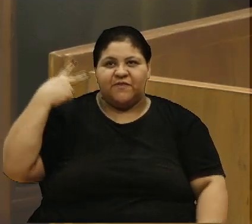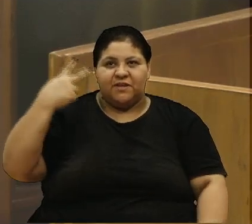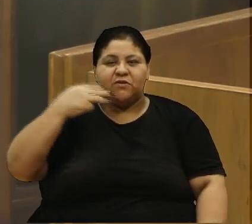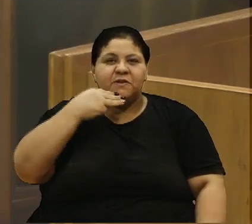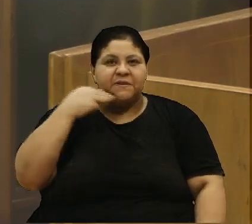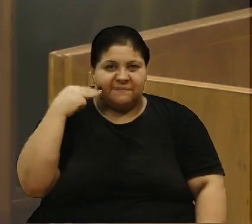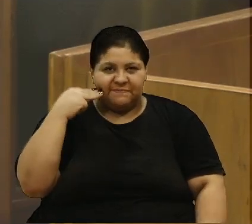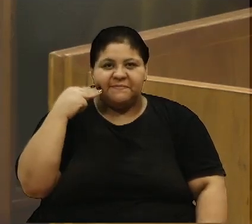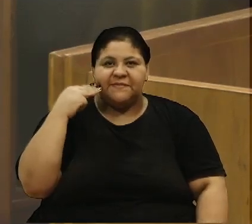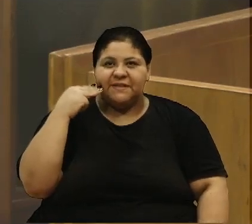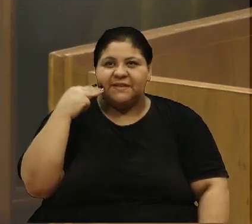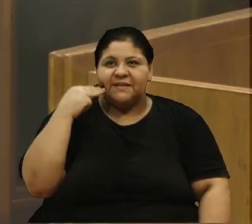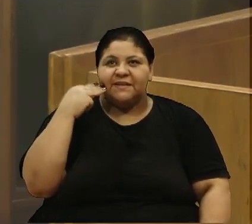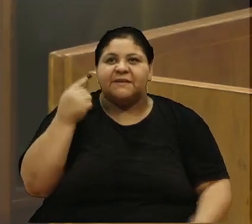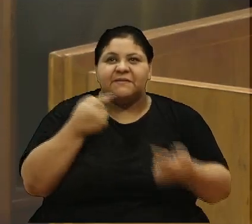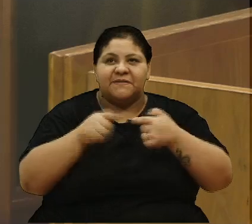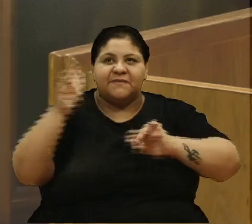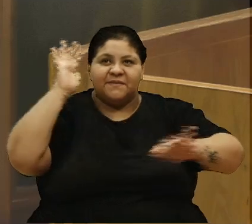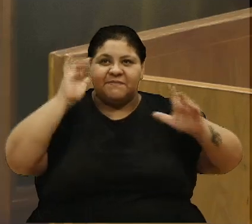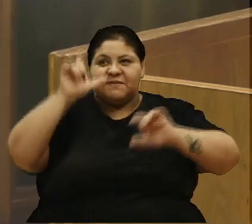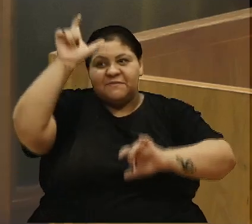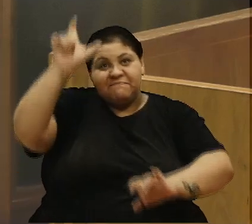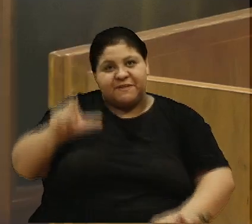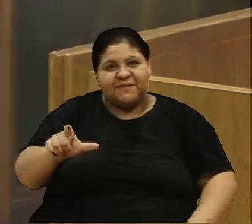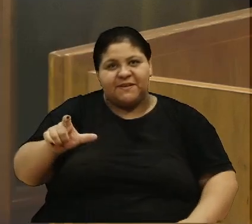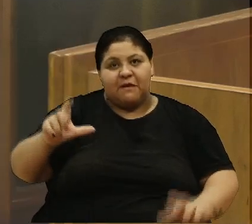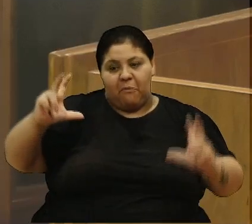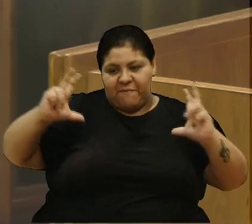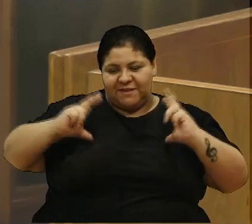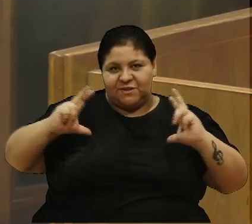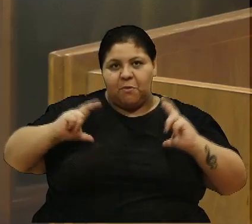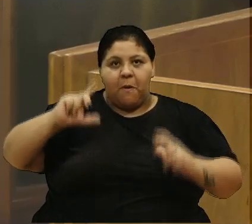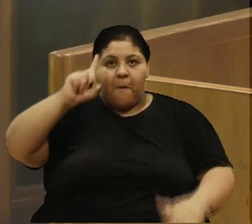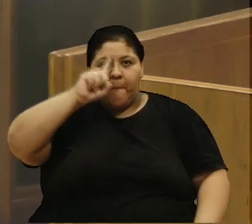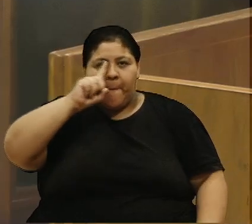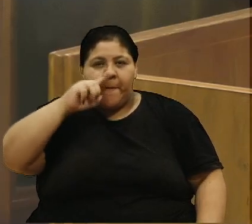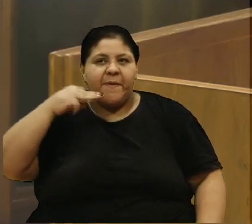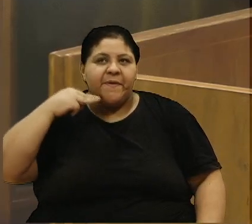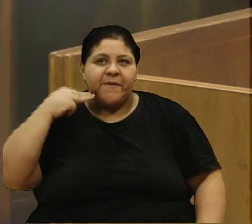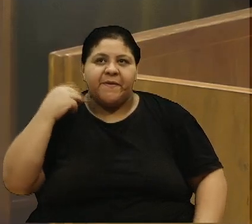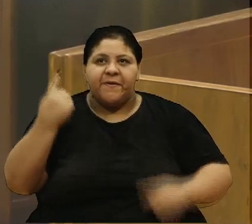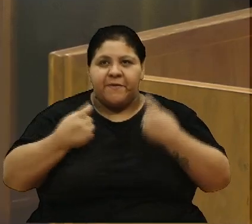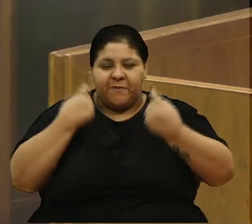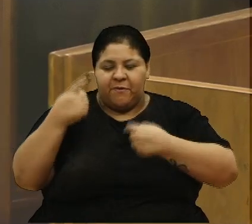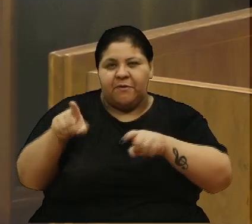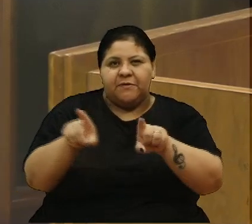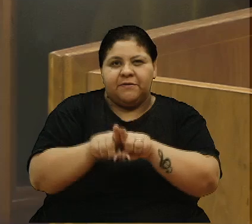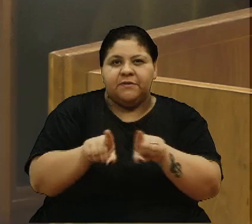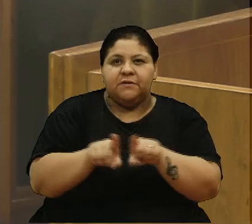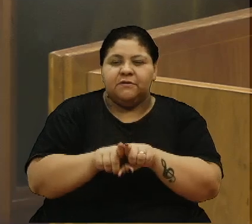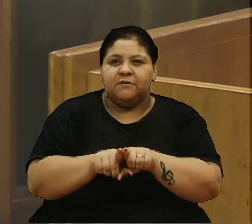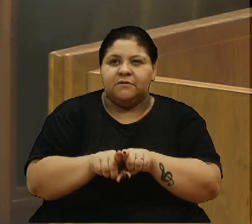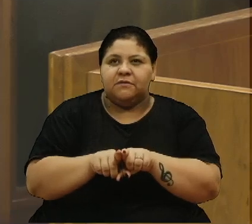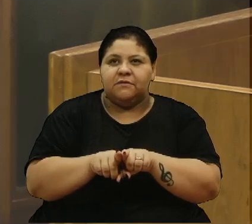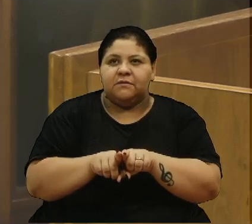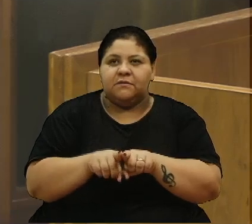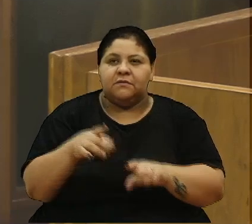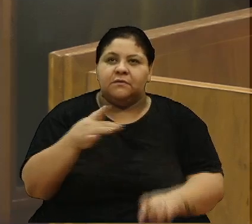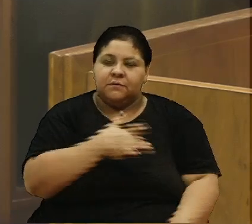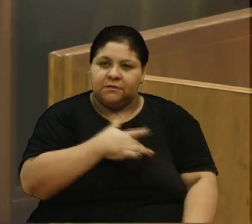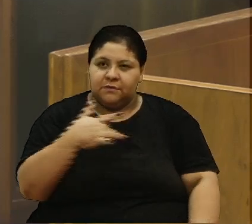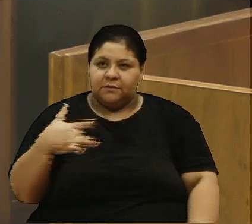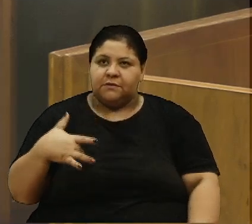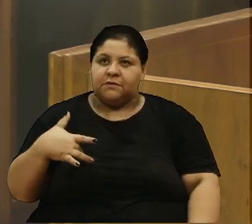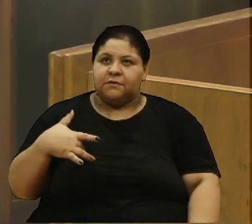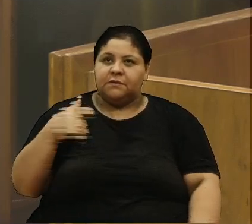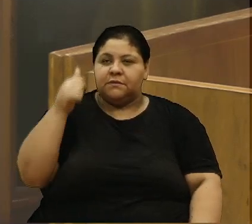Marisol, mas é o sonho da pessoa, da mulher Marisol, que se preocupa tanto também com a questão da saúde